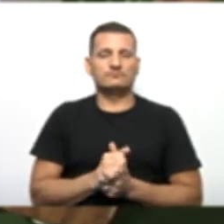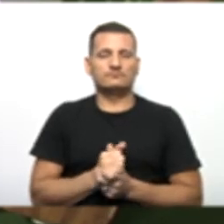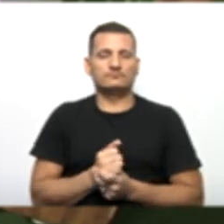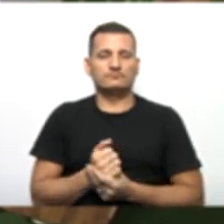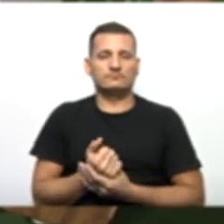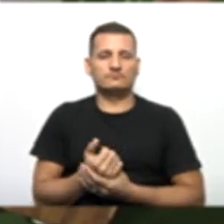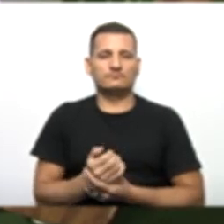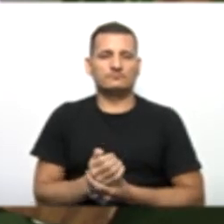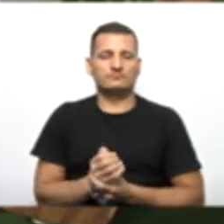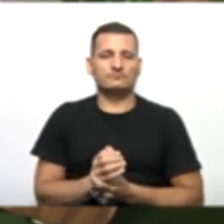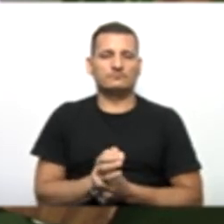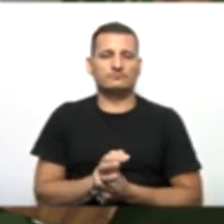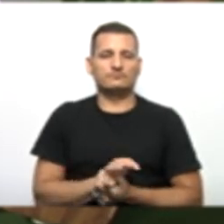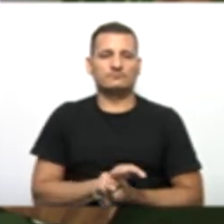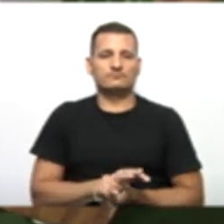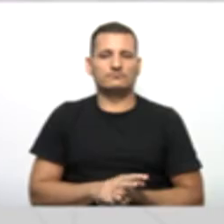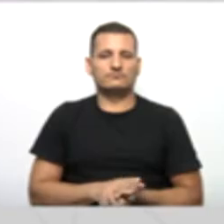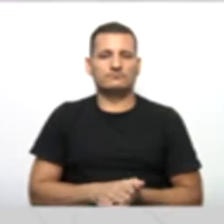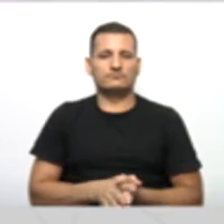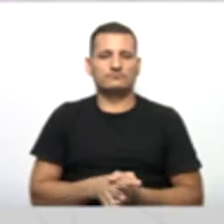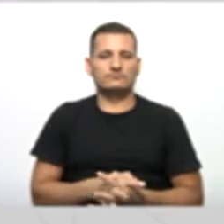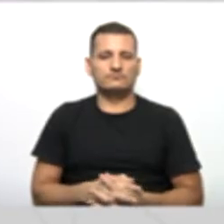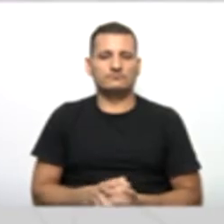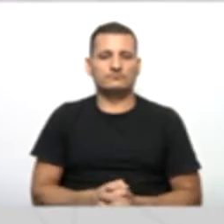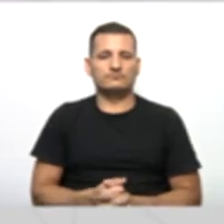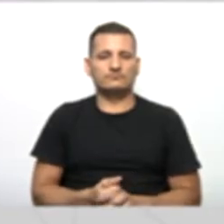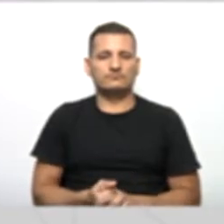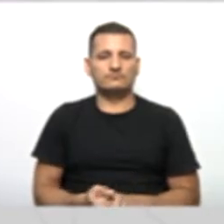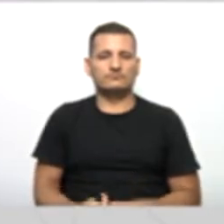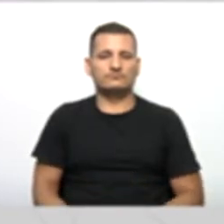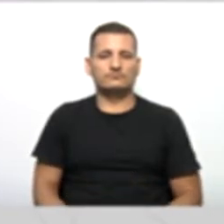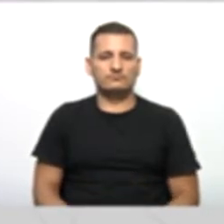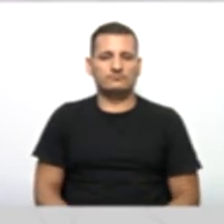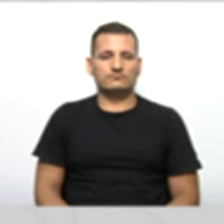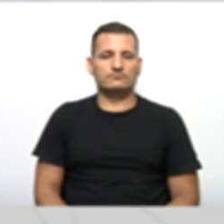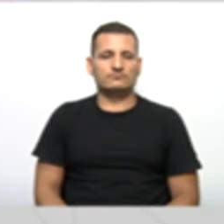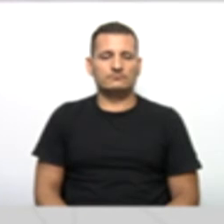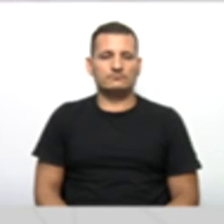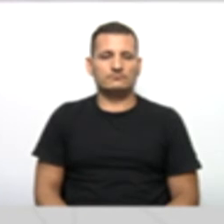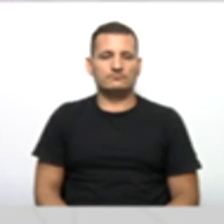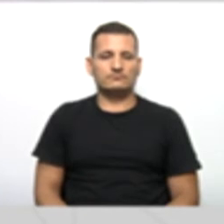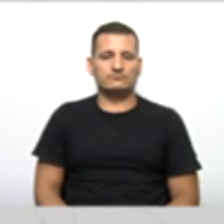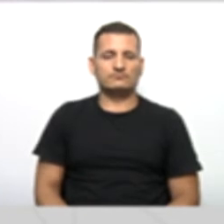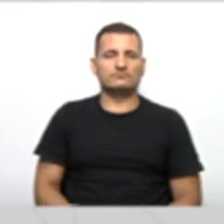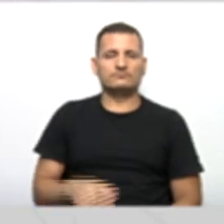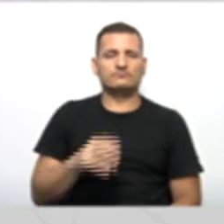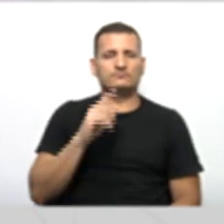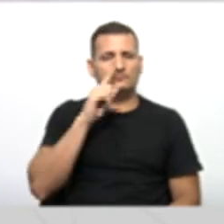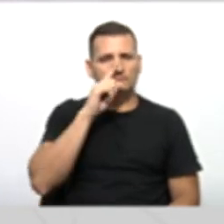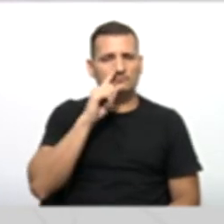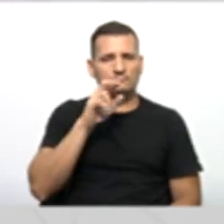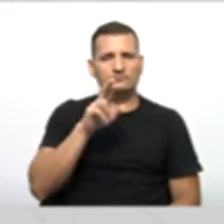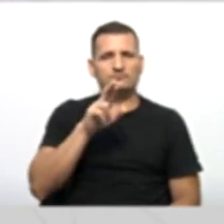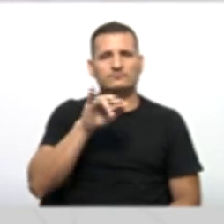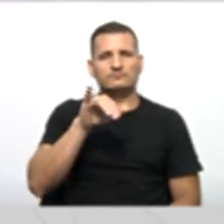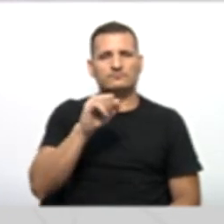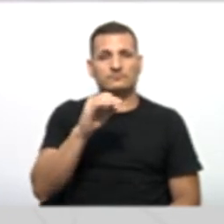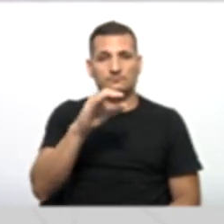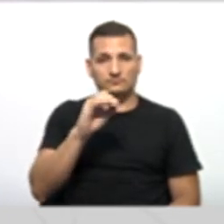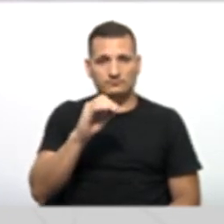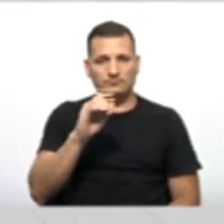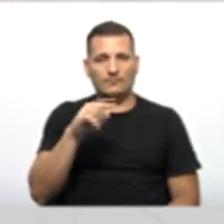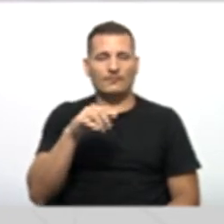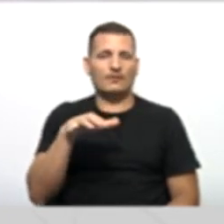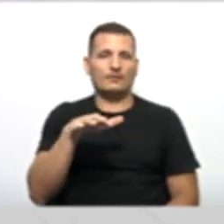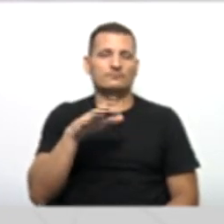Olha só. Riscos é a minha alternativa A, certo? Risco é uma área de conhecimento do meu projeto.